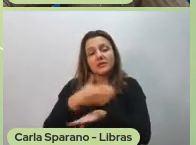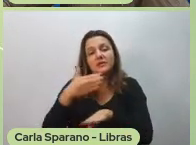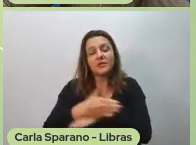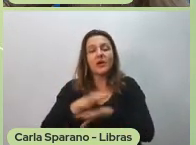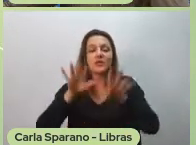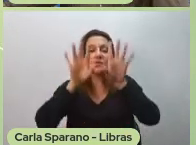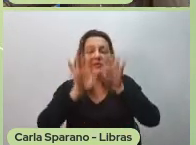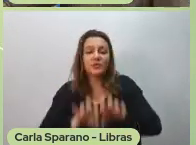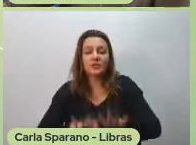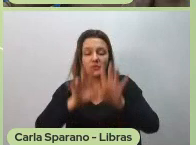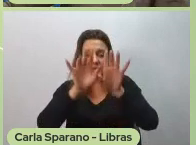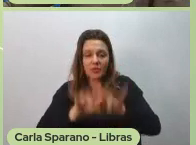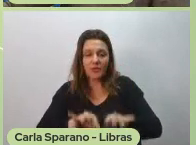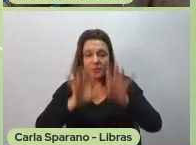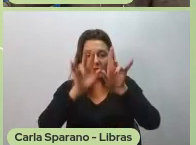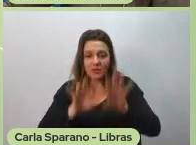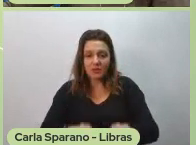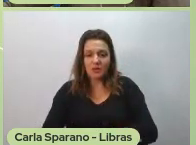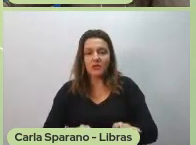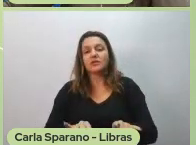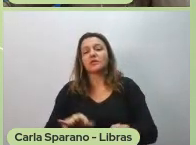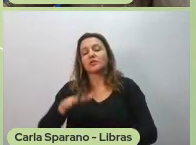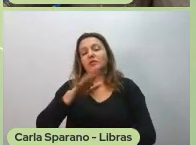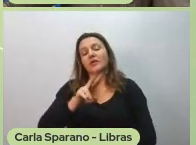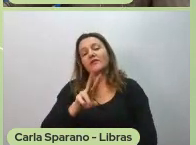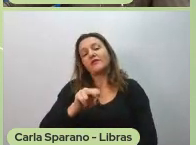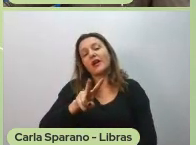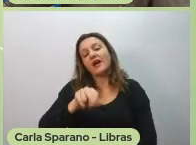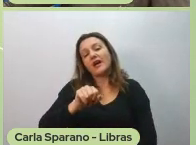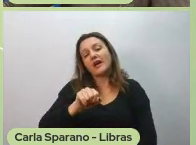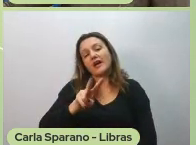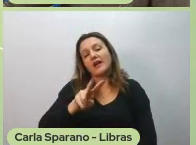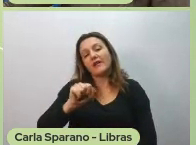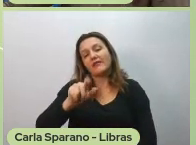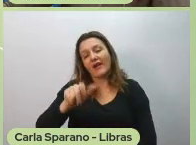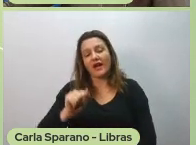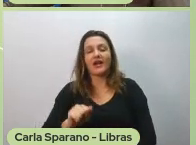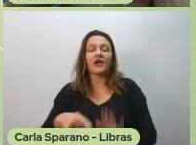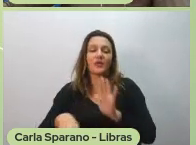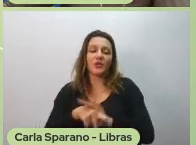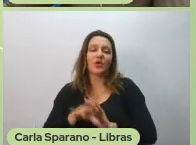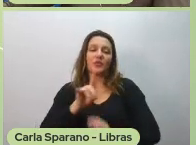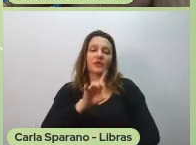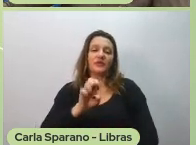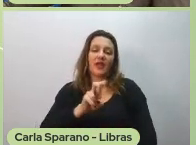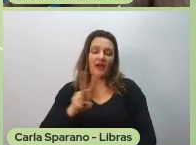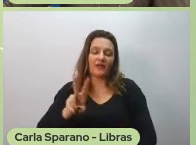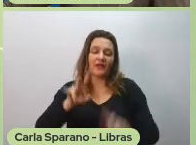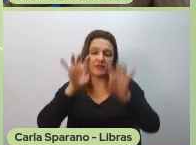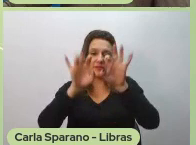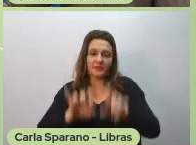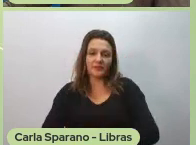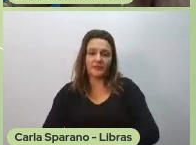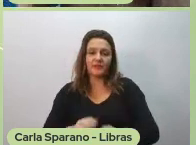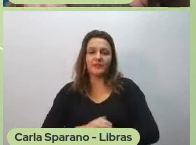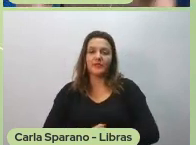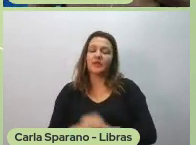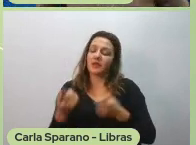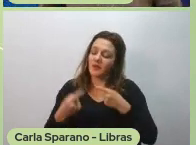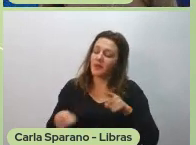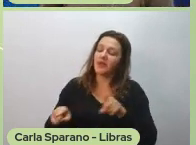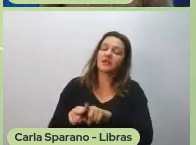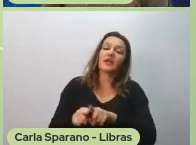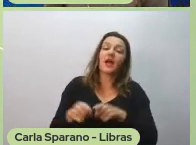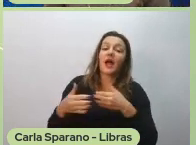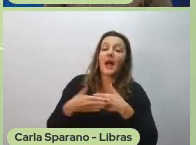programação, para serem programadoras para as nossas vagas de dev. E a gente fez essa parceria e a gente abriu